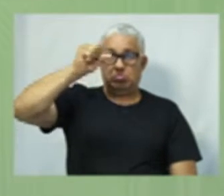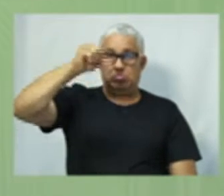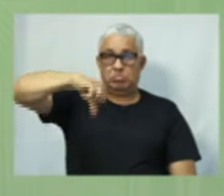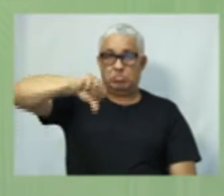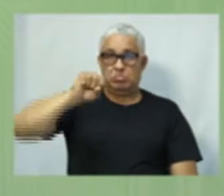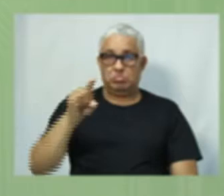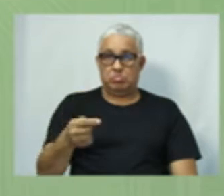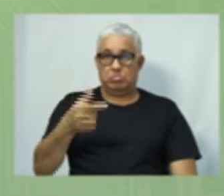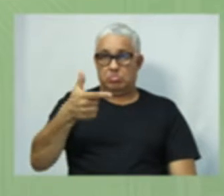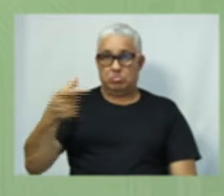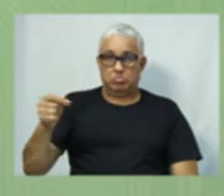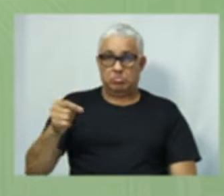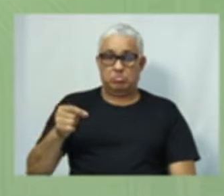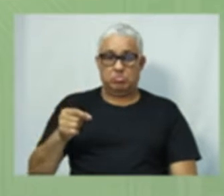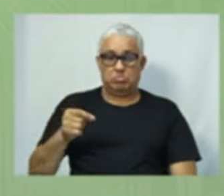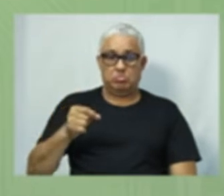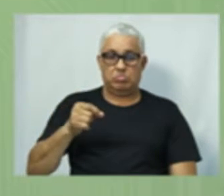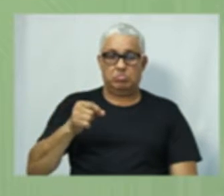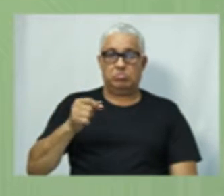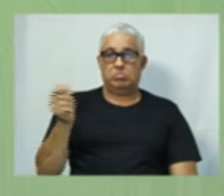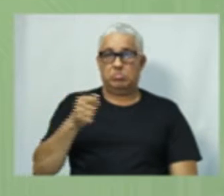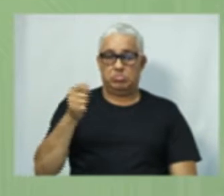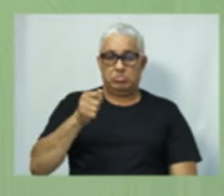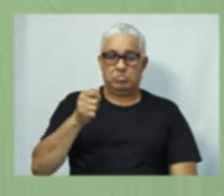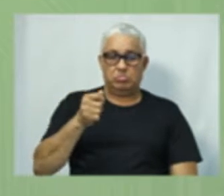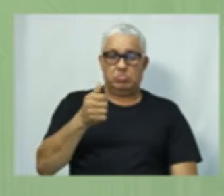89.200, 102.500,